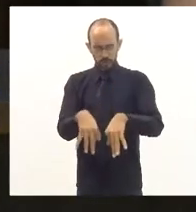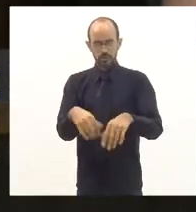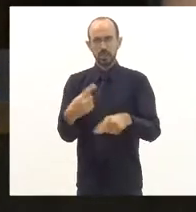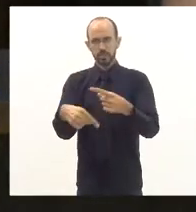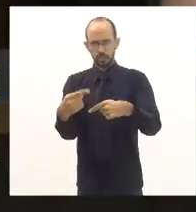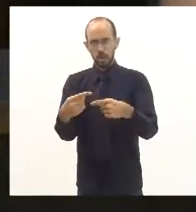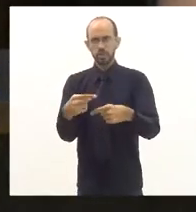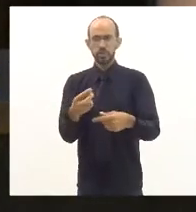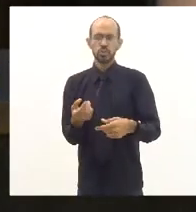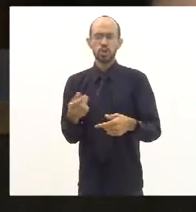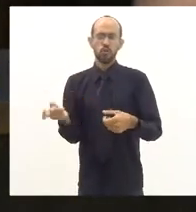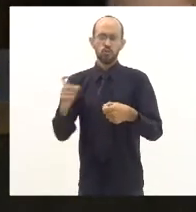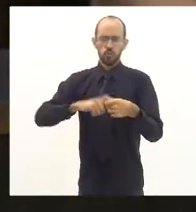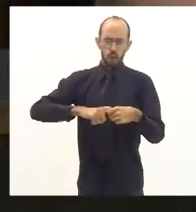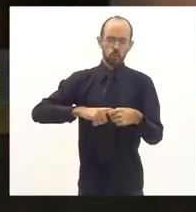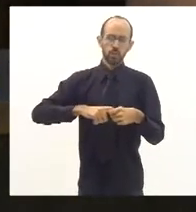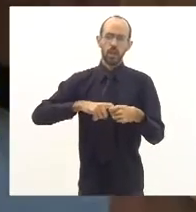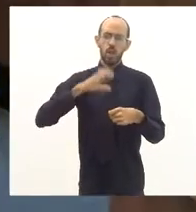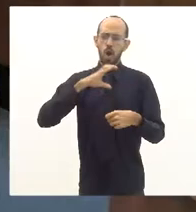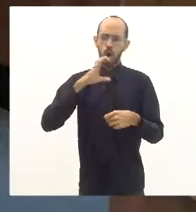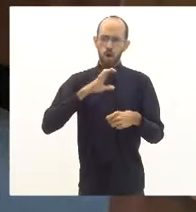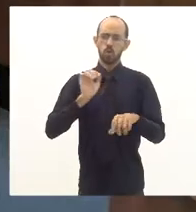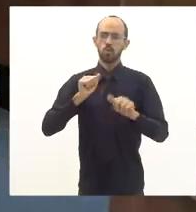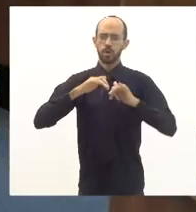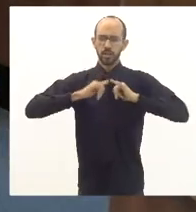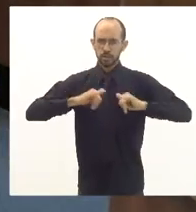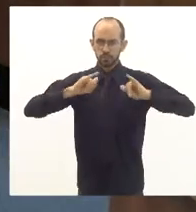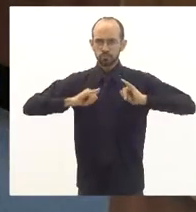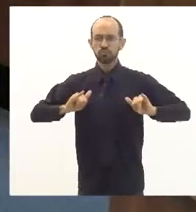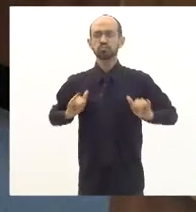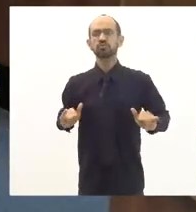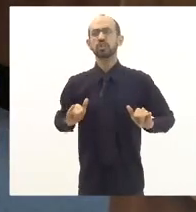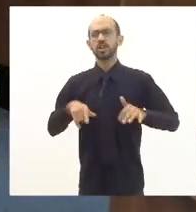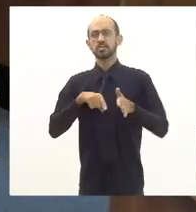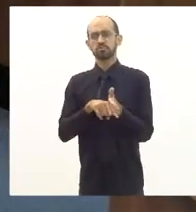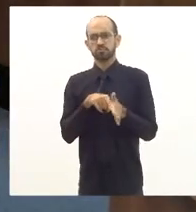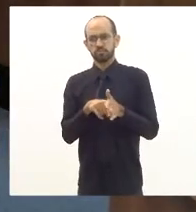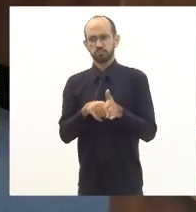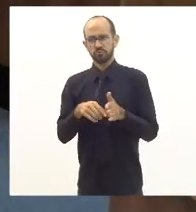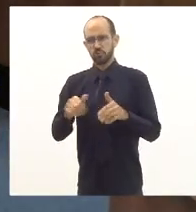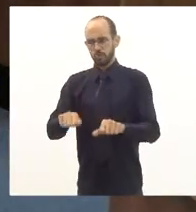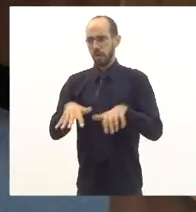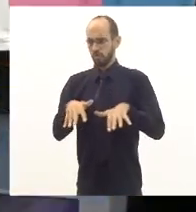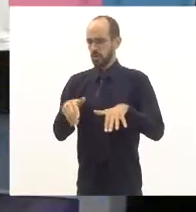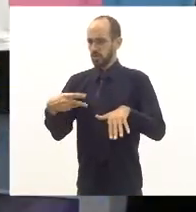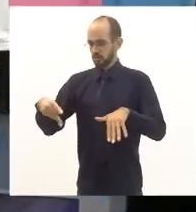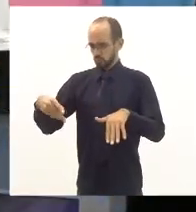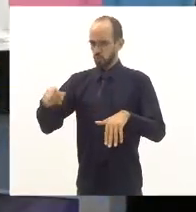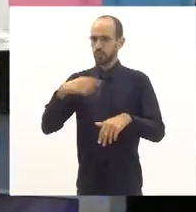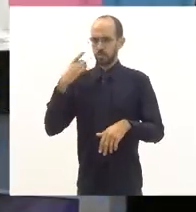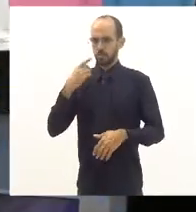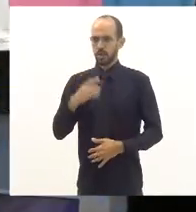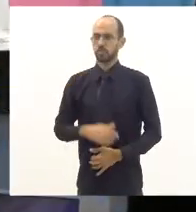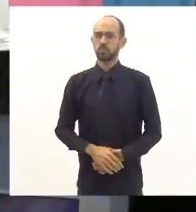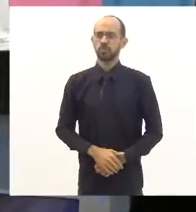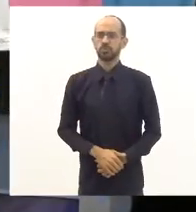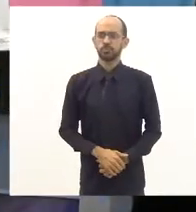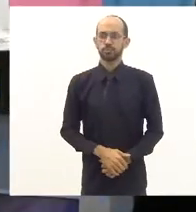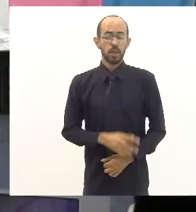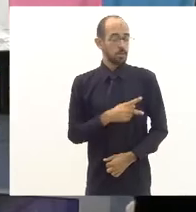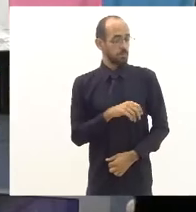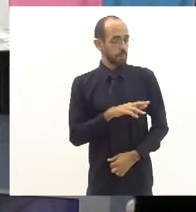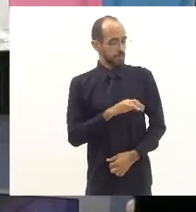gente vai estar aqui, se Deus quiser, lançando essas pesquisas numa audiência sua, viu, companheiro? Patrícia, eu ouvindo